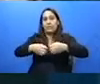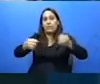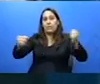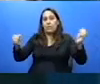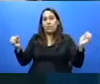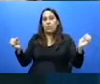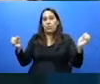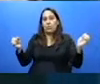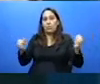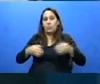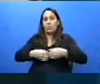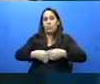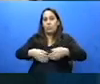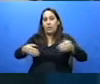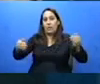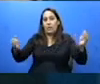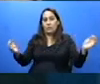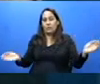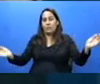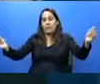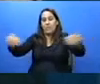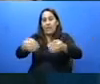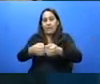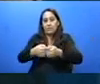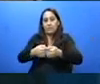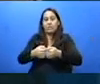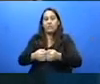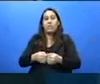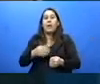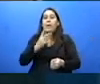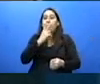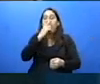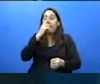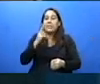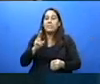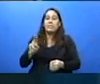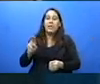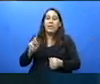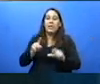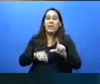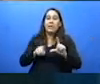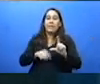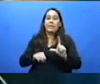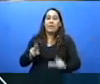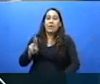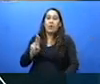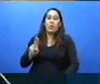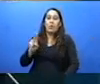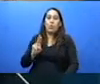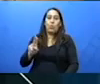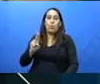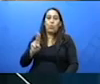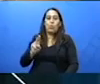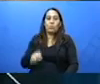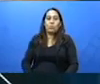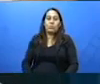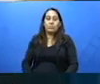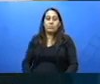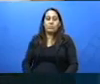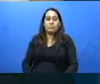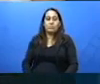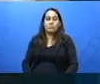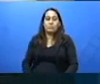hoje, e fazia um U. Depois a gente fecha, parece uma caixinha, não é? Ainda existe, olha, é a mesma